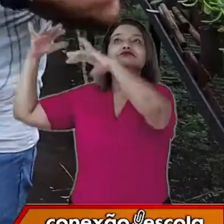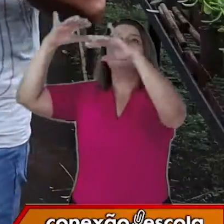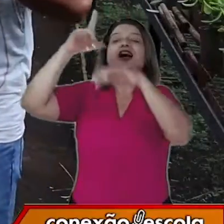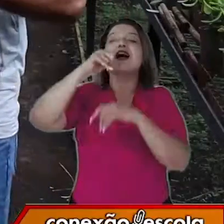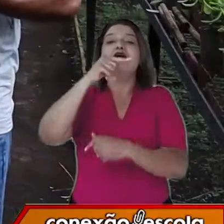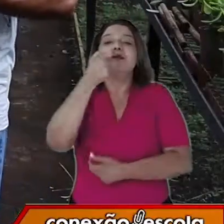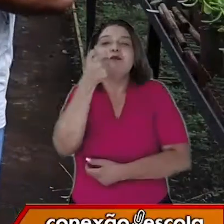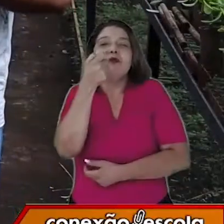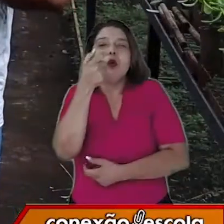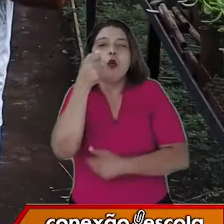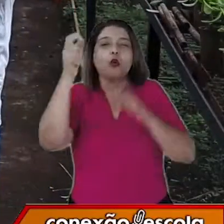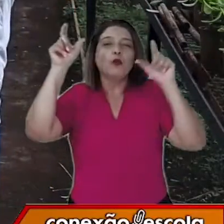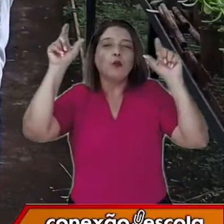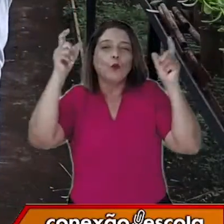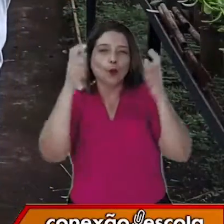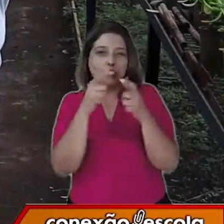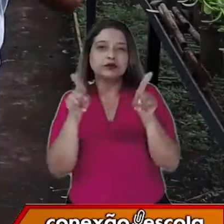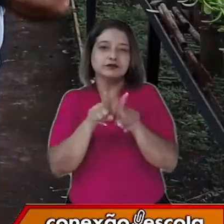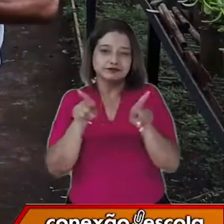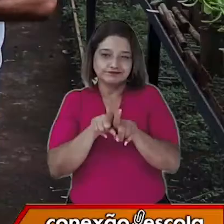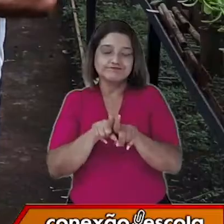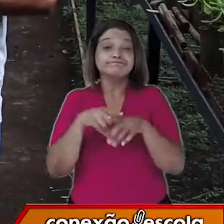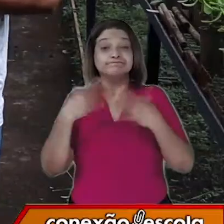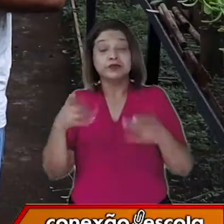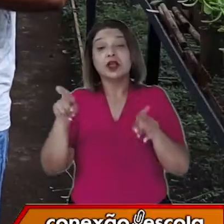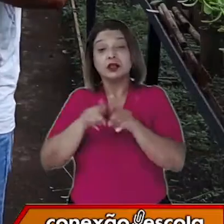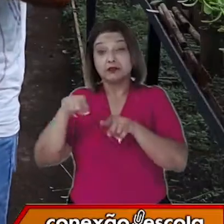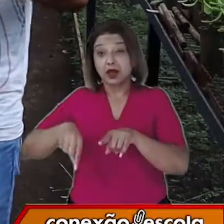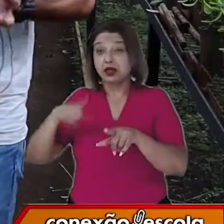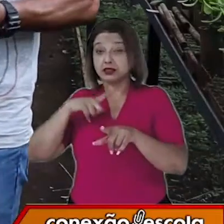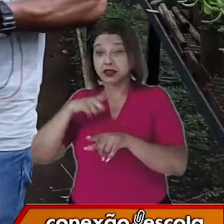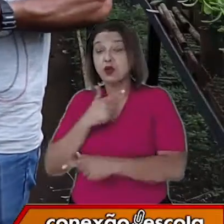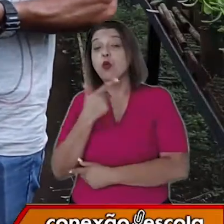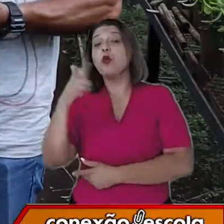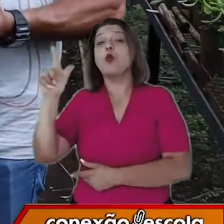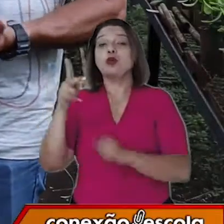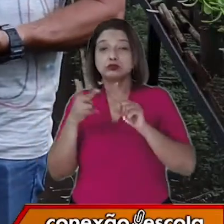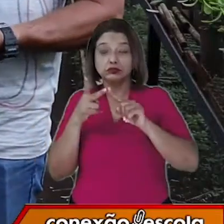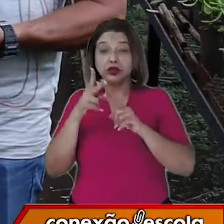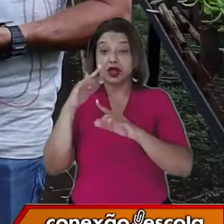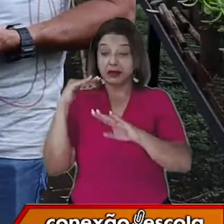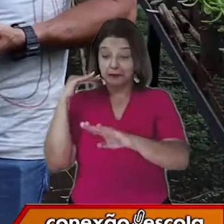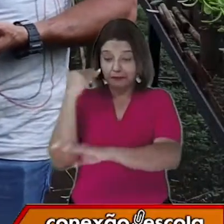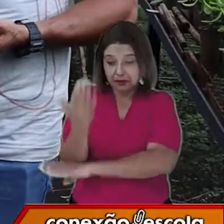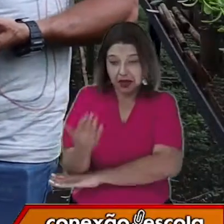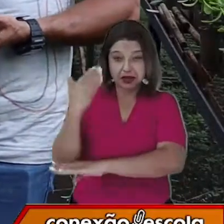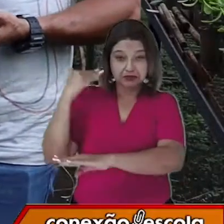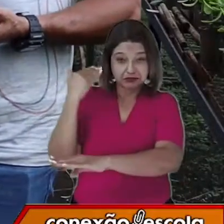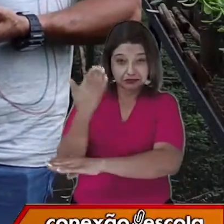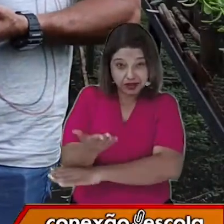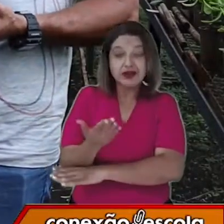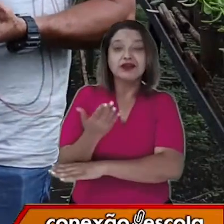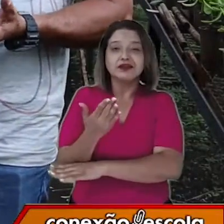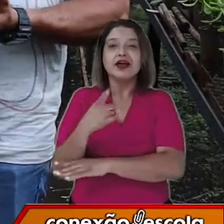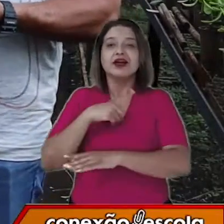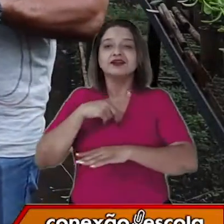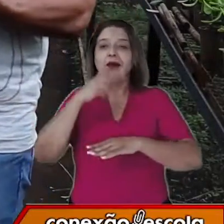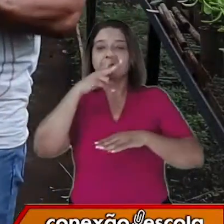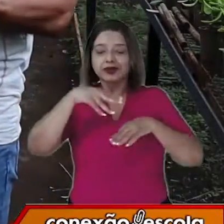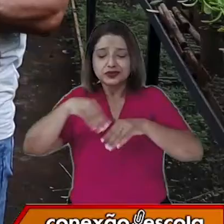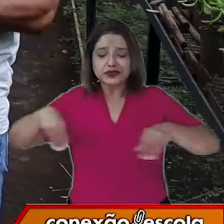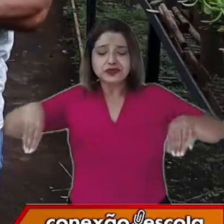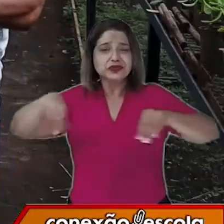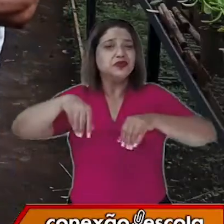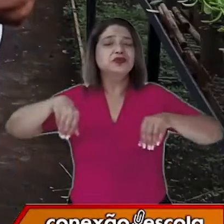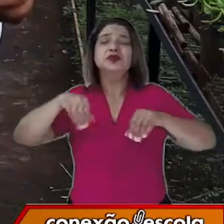região. O outro processo é que, com o desmatamento aqui também, a retirada das plantas, né, o solo foi ficando compactado e